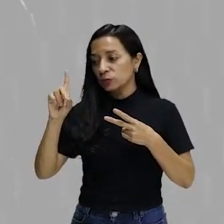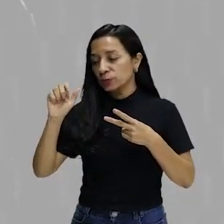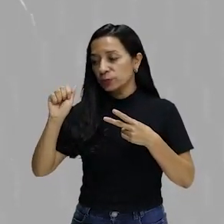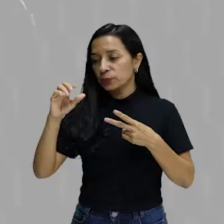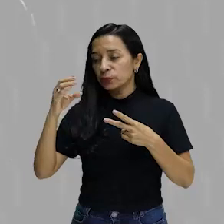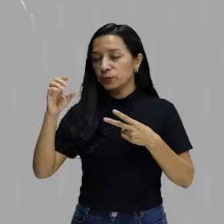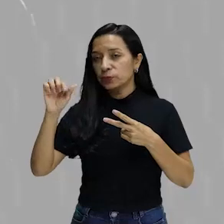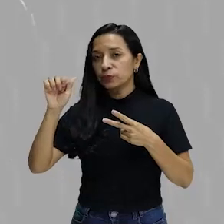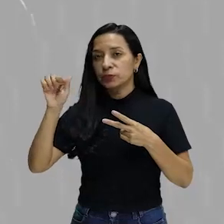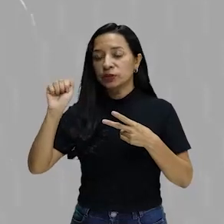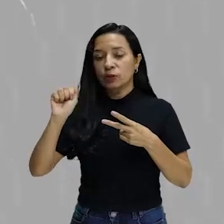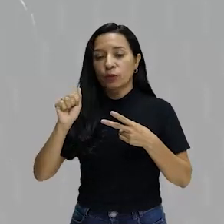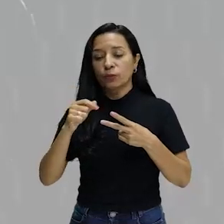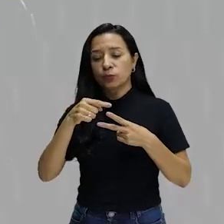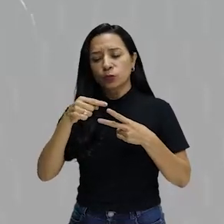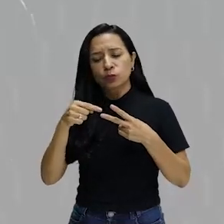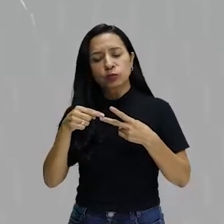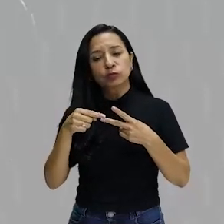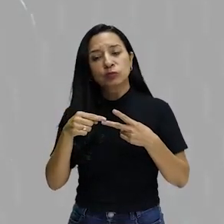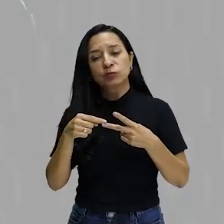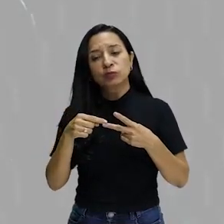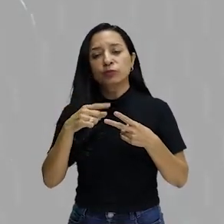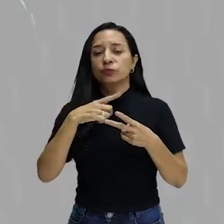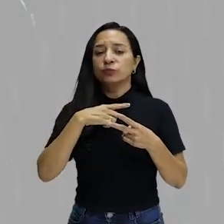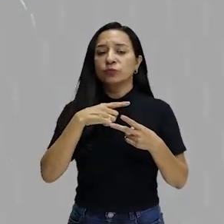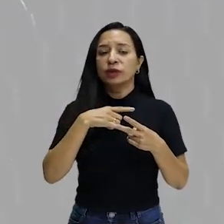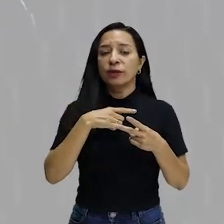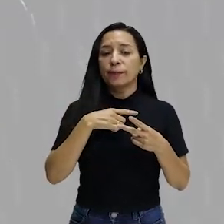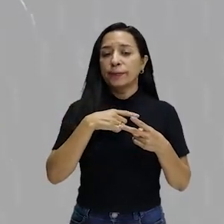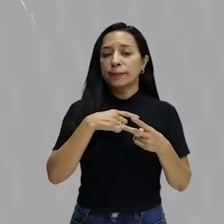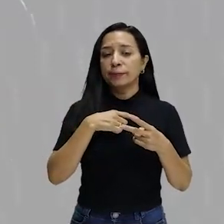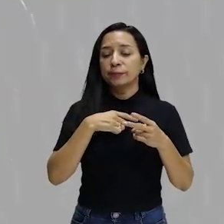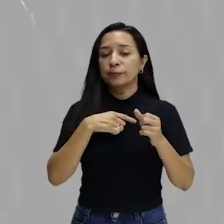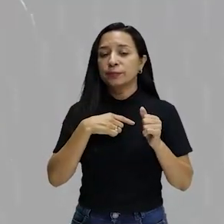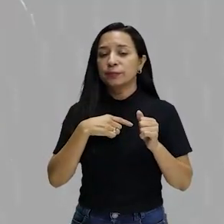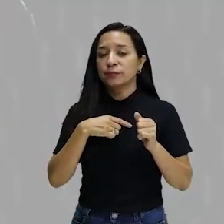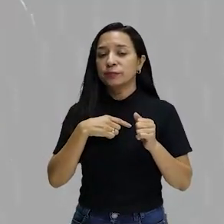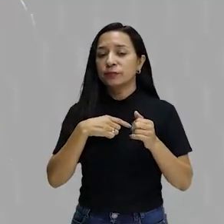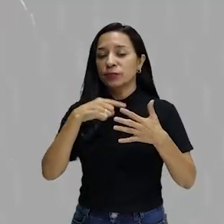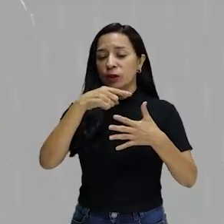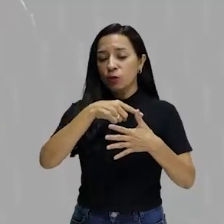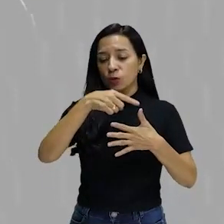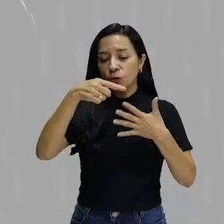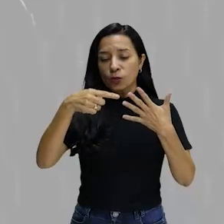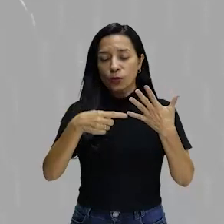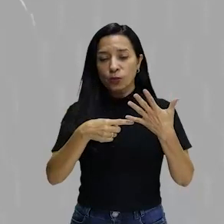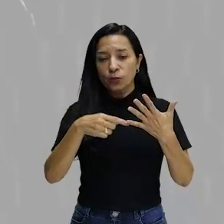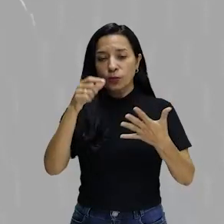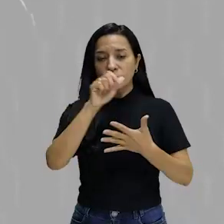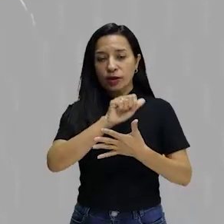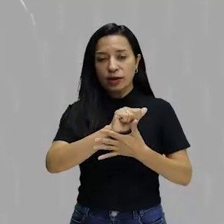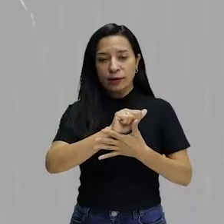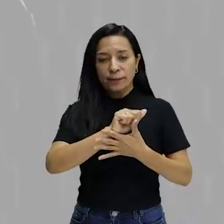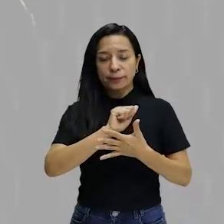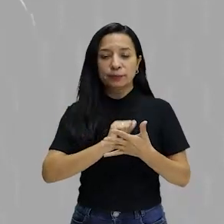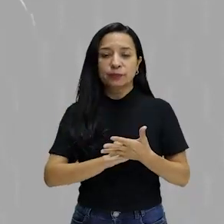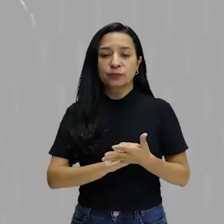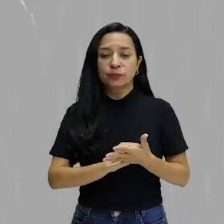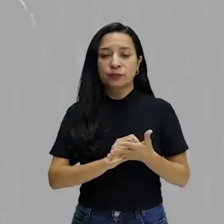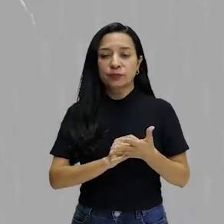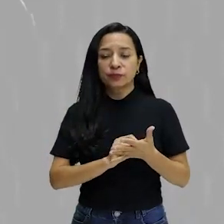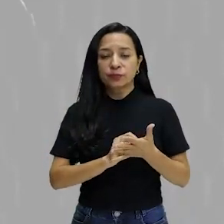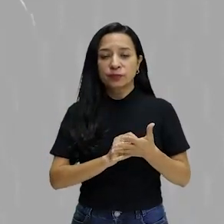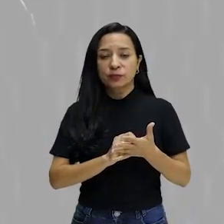gutação ou sudação, ela ocorre na seguinte situação: quando ocorre,